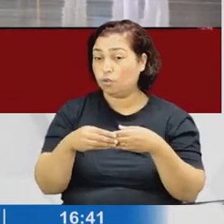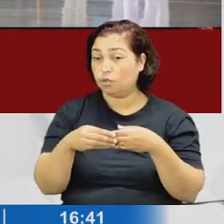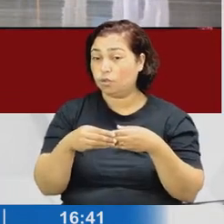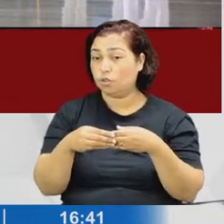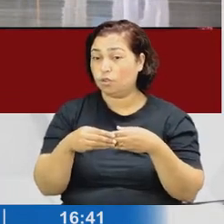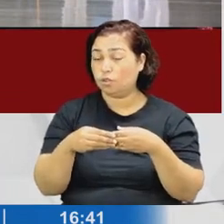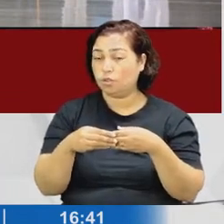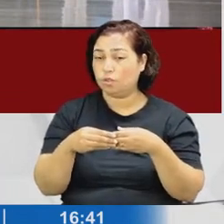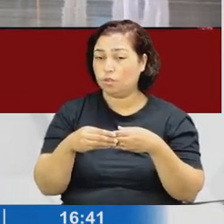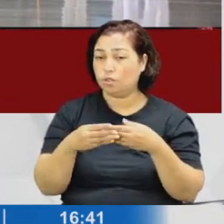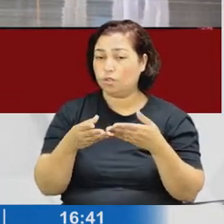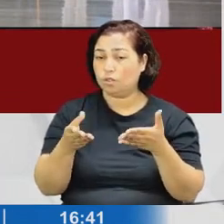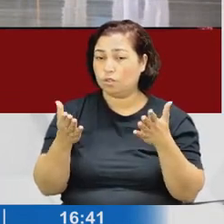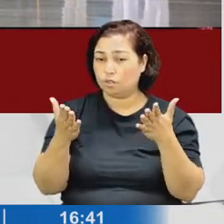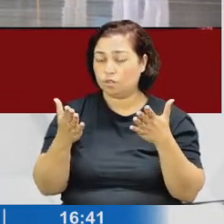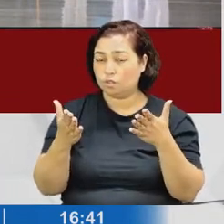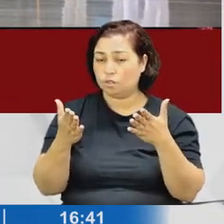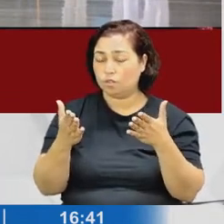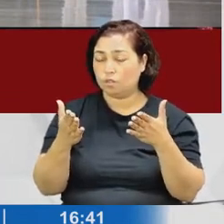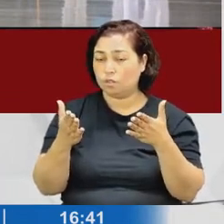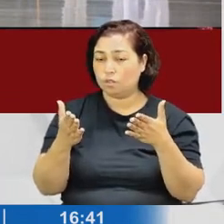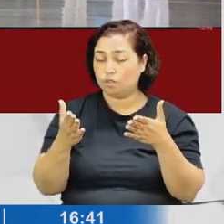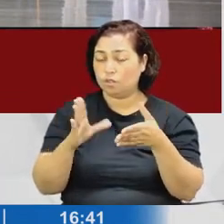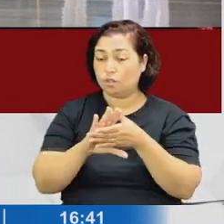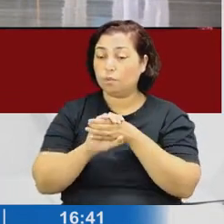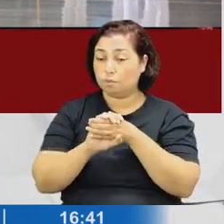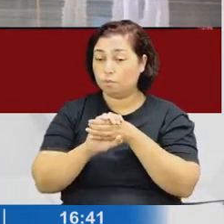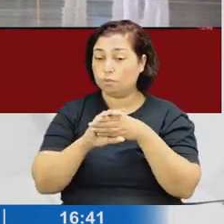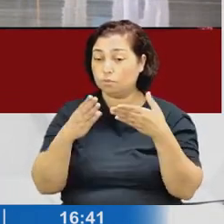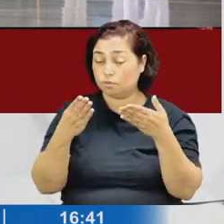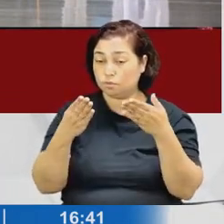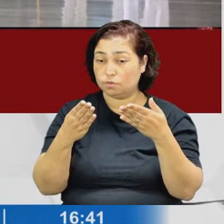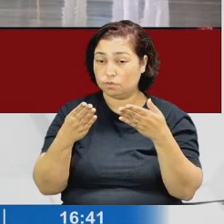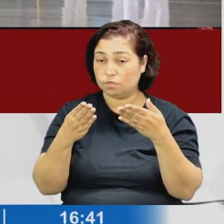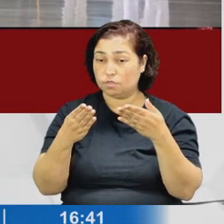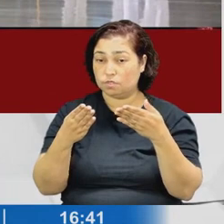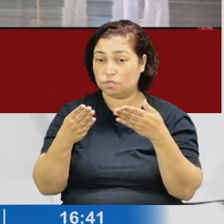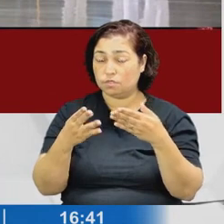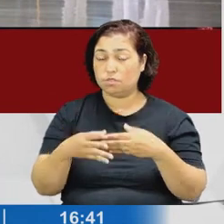mão dada com a Hillary Olha o detalhe da foto é esse